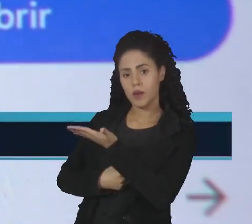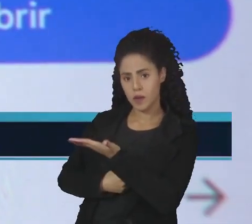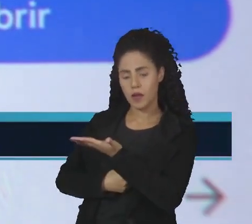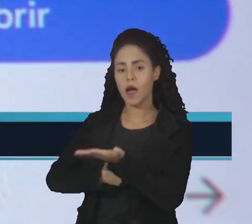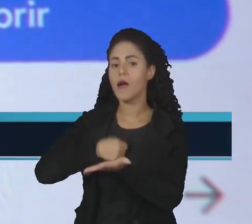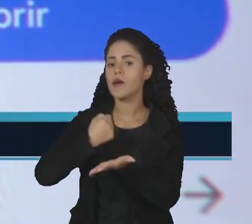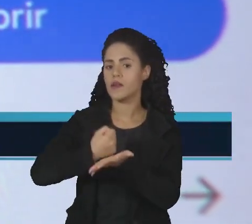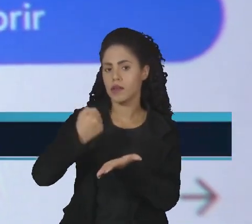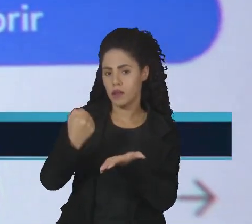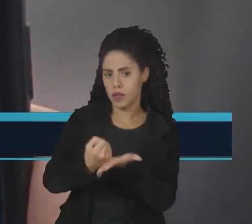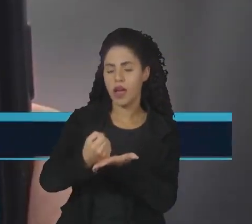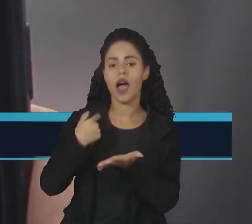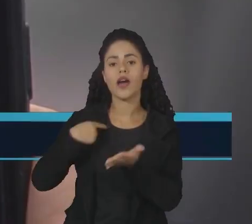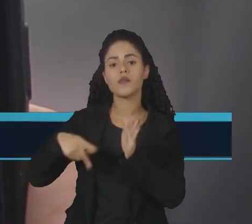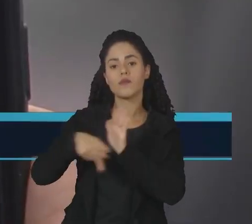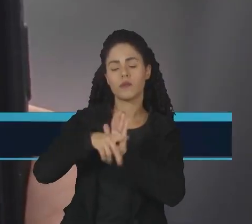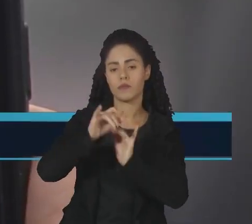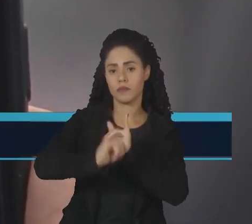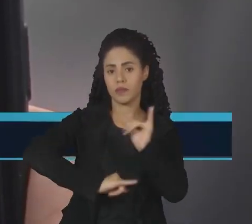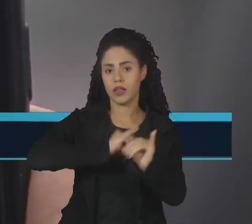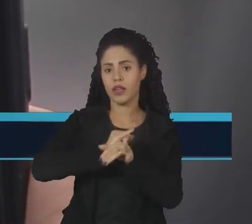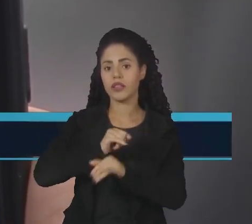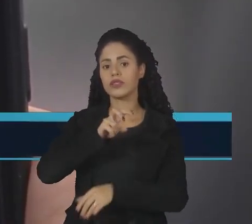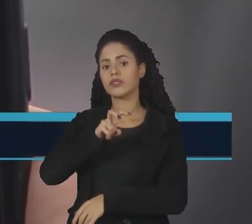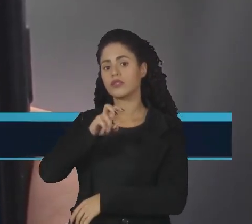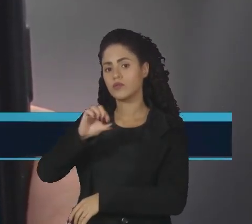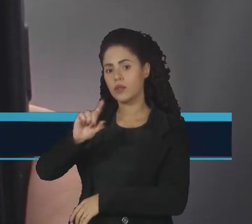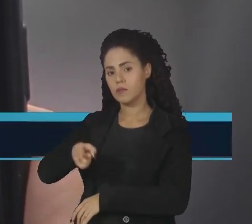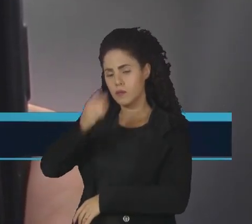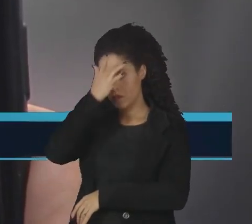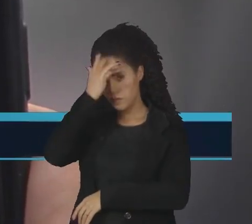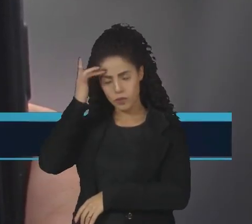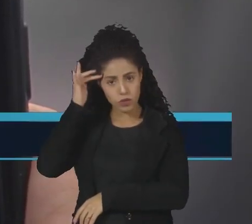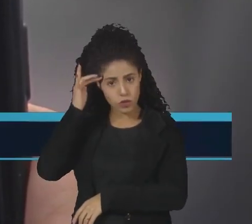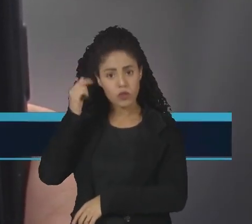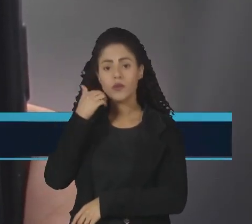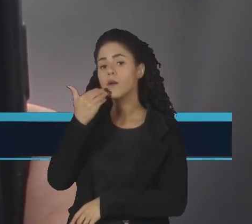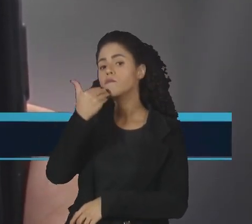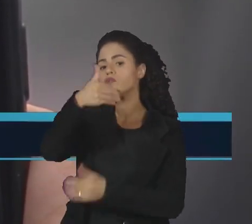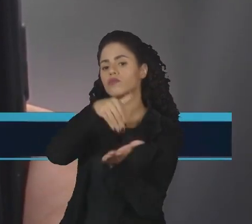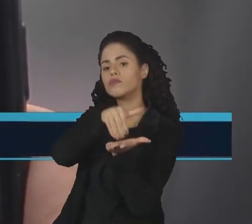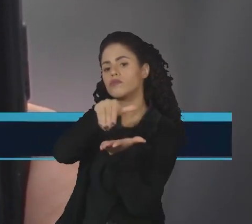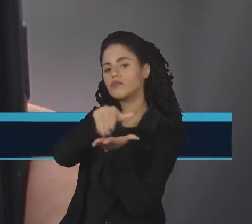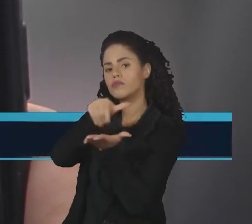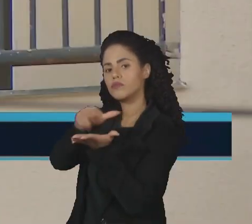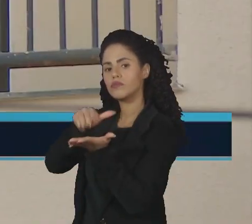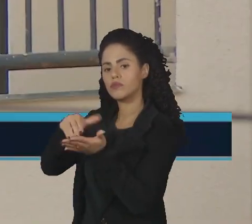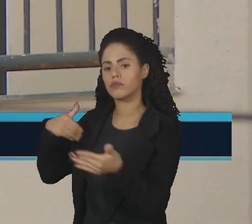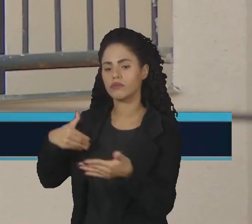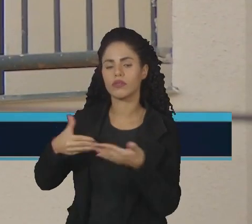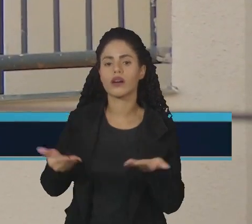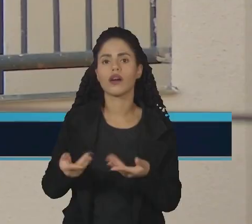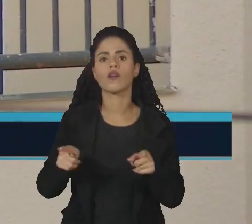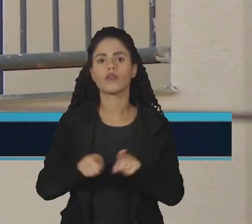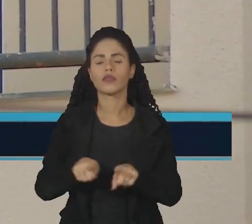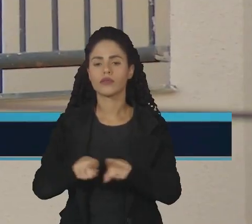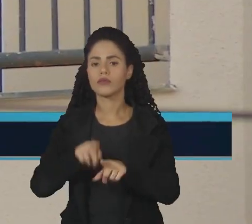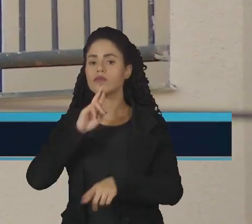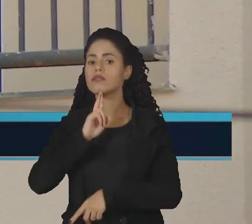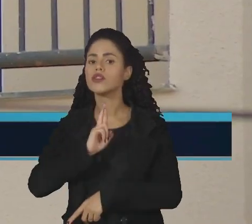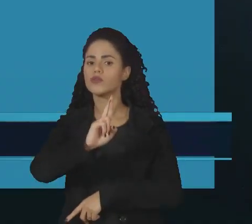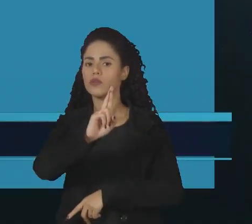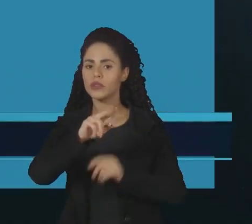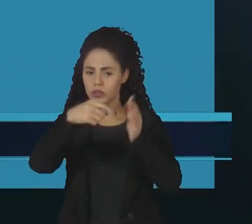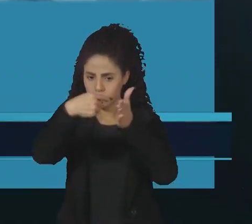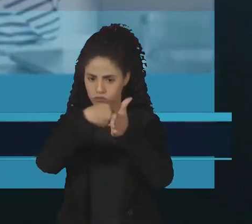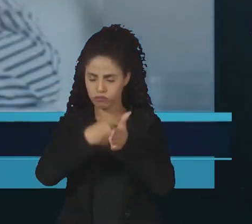de Trabalho Digital. Mais de 50.000 pessoas que pediram demissão recentemente responderam ao